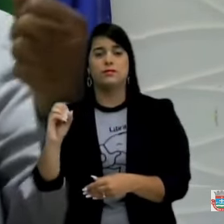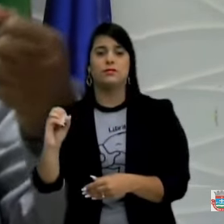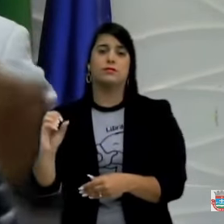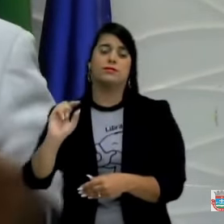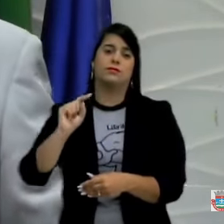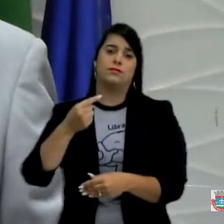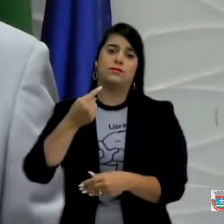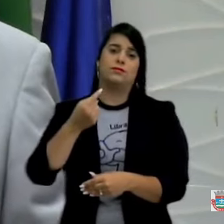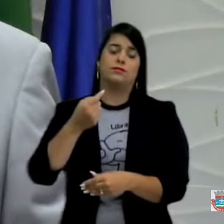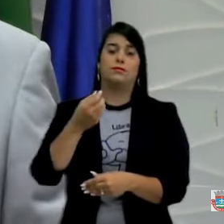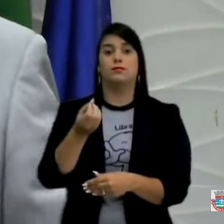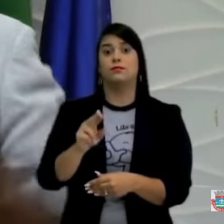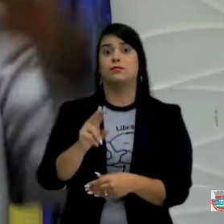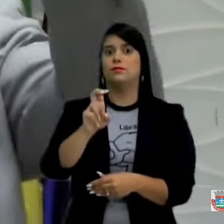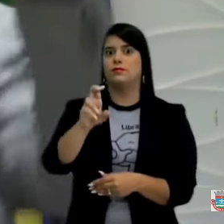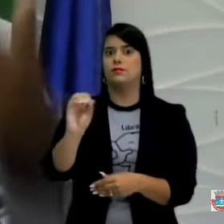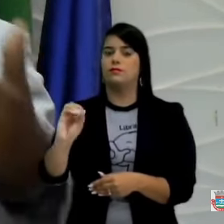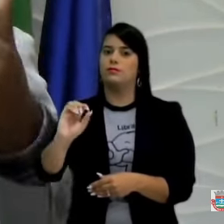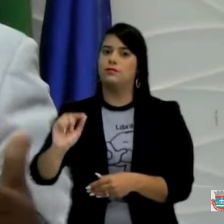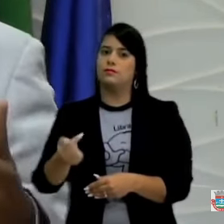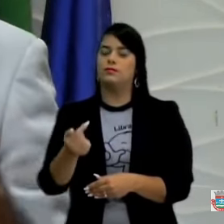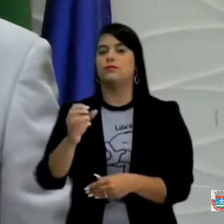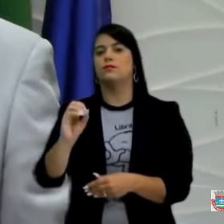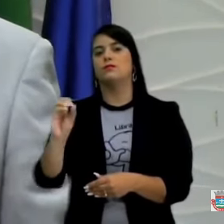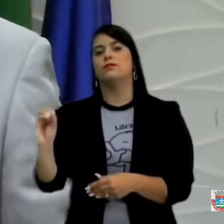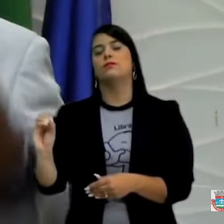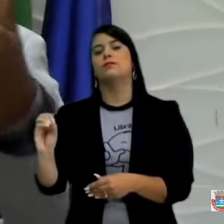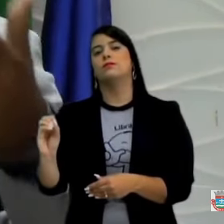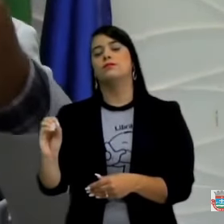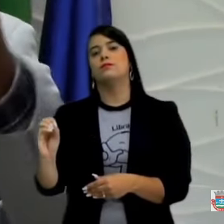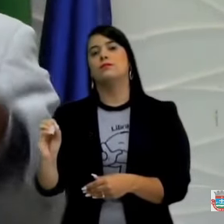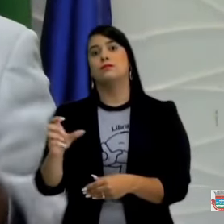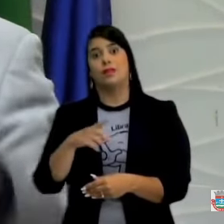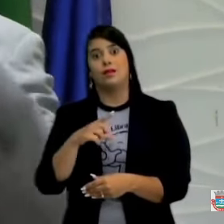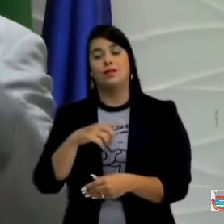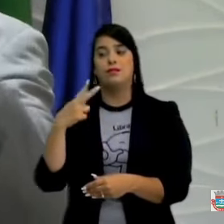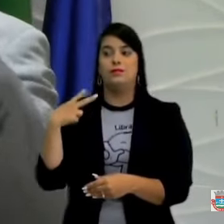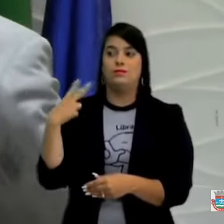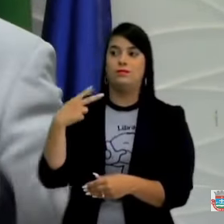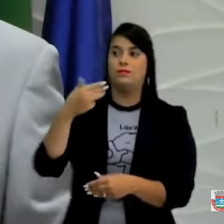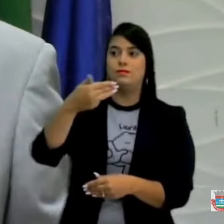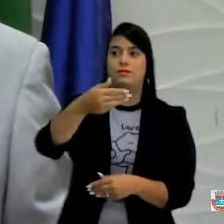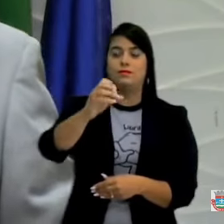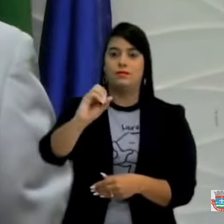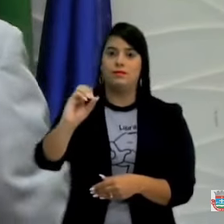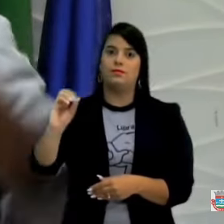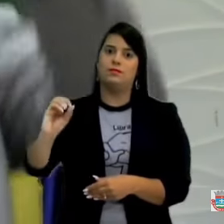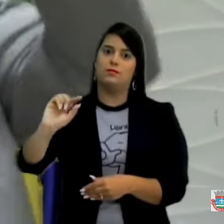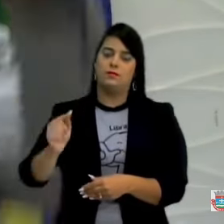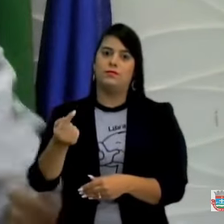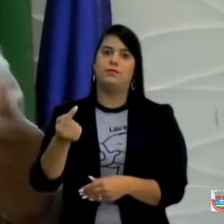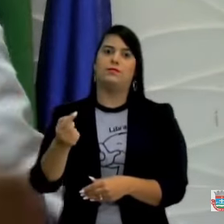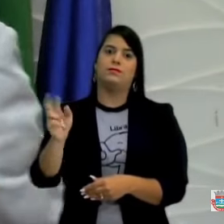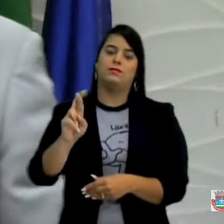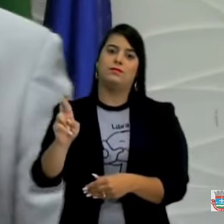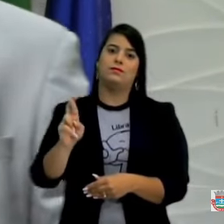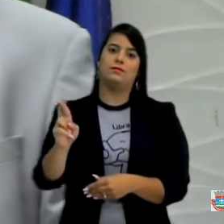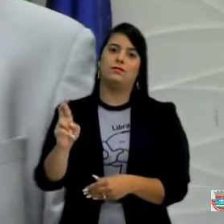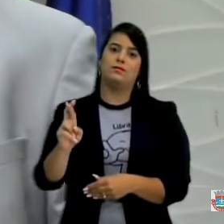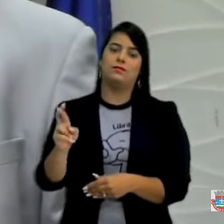oferecendo 50 tem vereador que eles ofereceram R 300.000 de